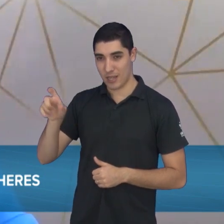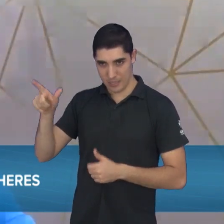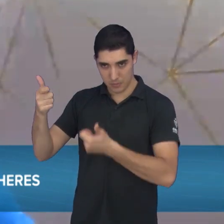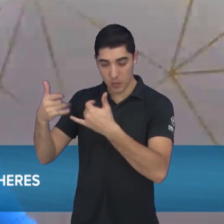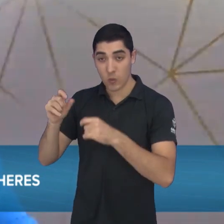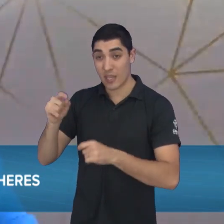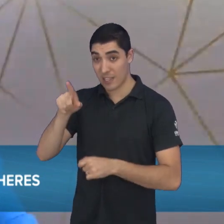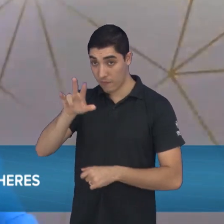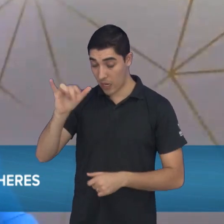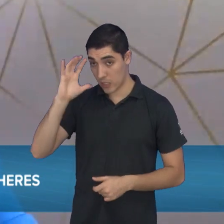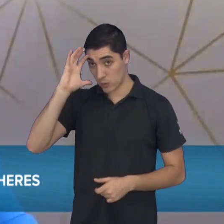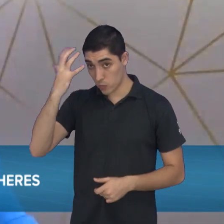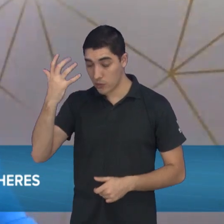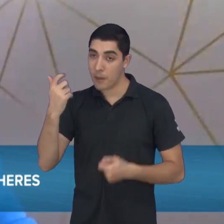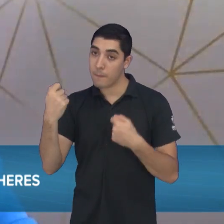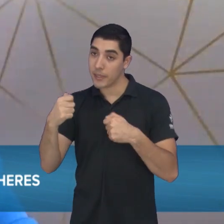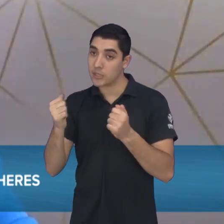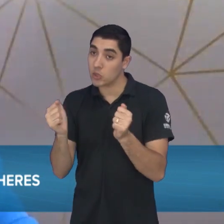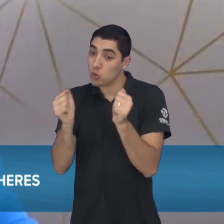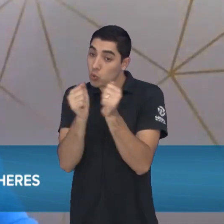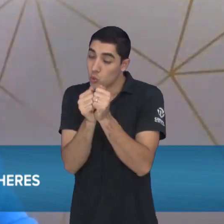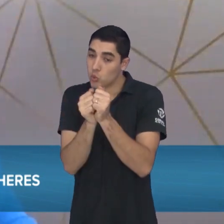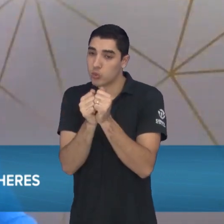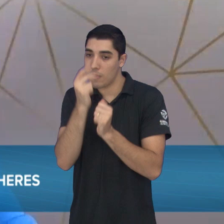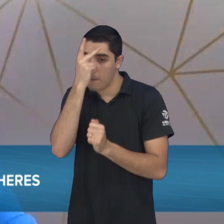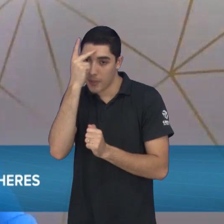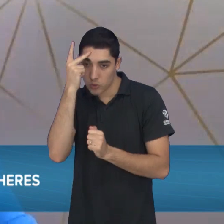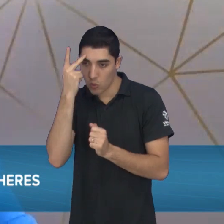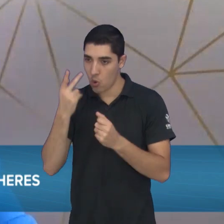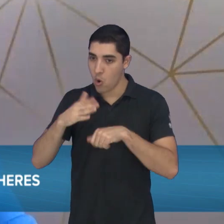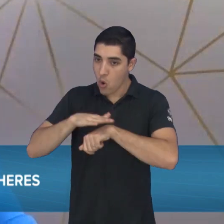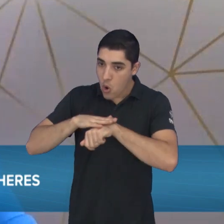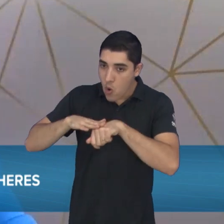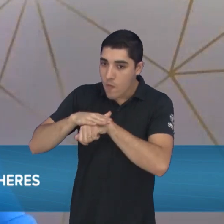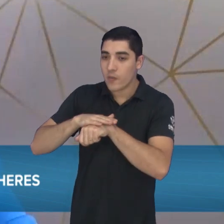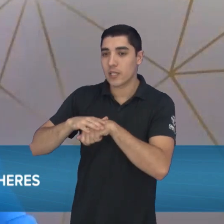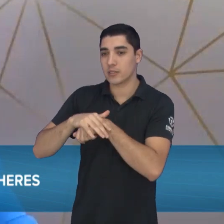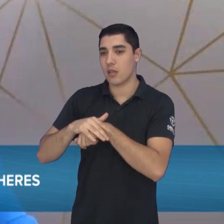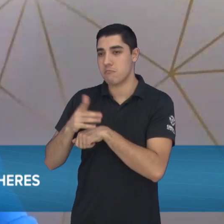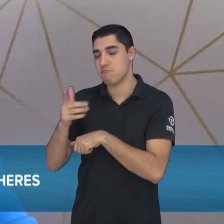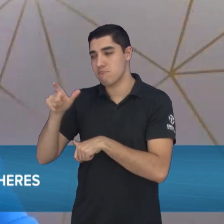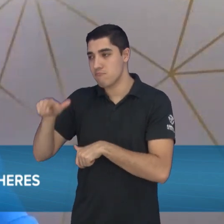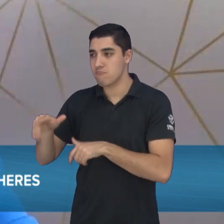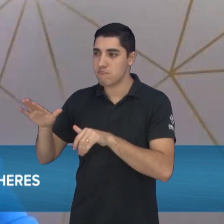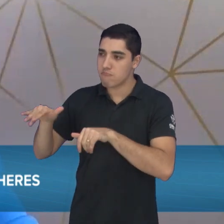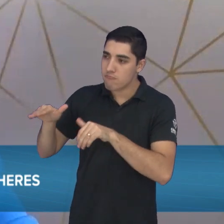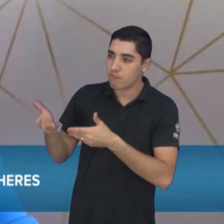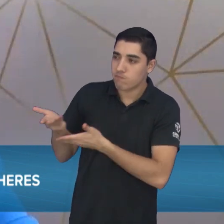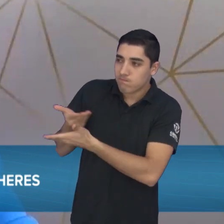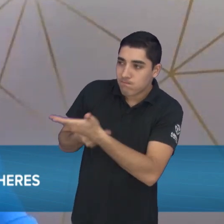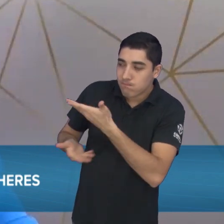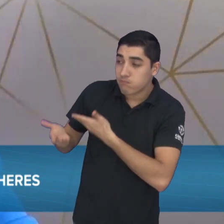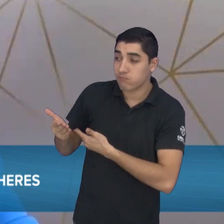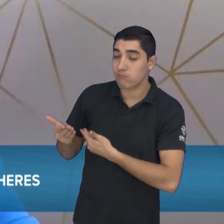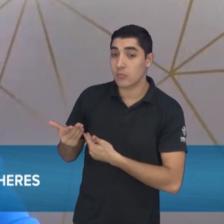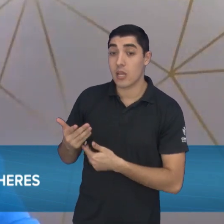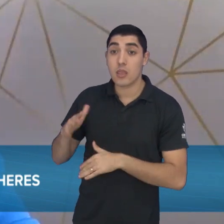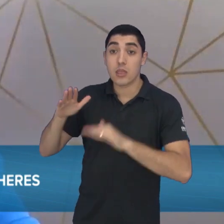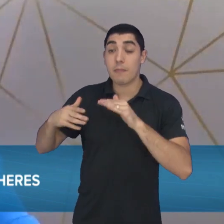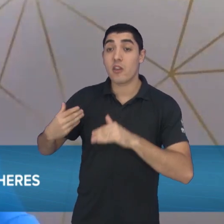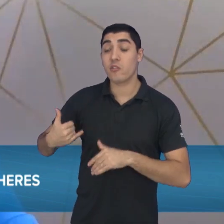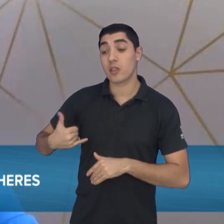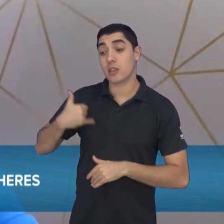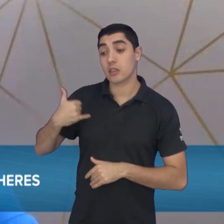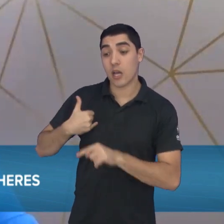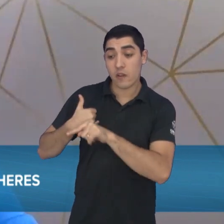decisão, comunique as partes. Comunique, né? Vamos entrar num acordo e comunique, dependendo da idade dos filhos,